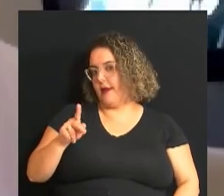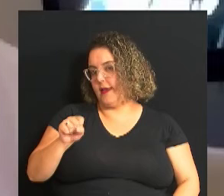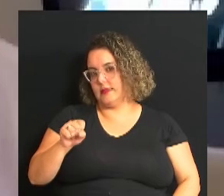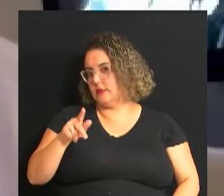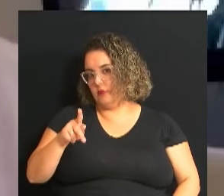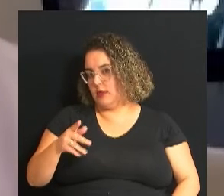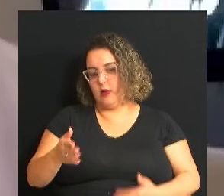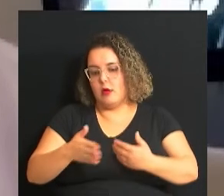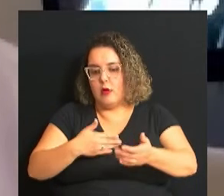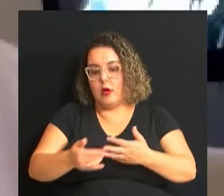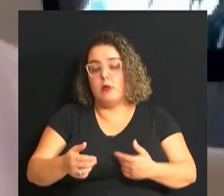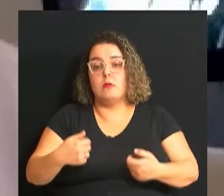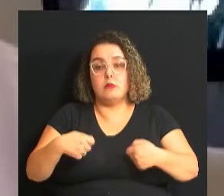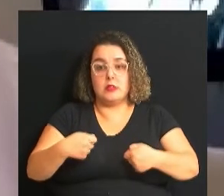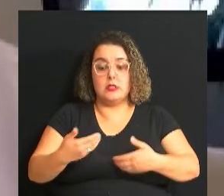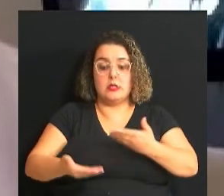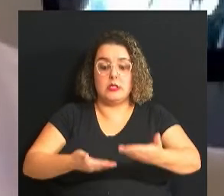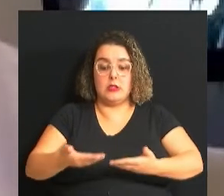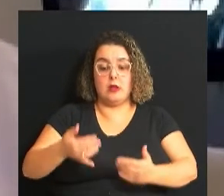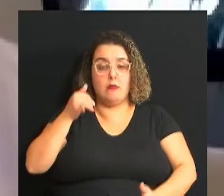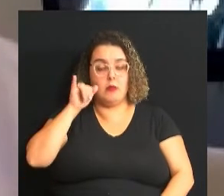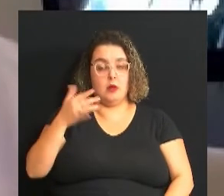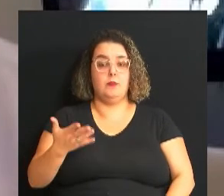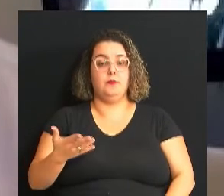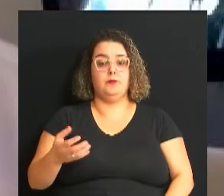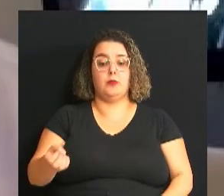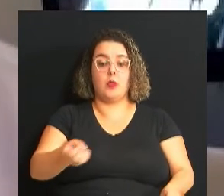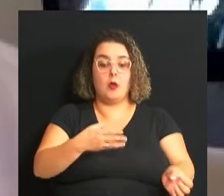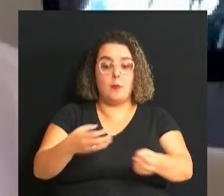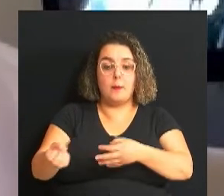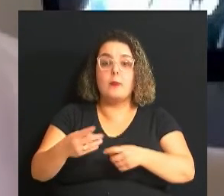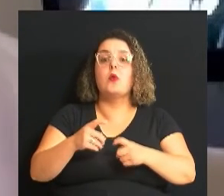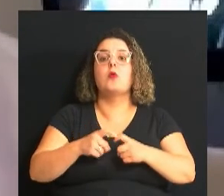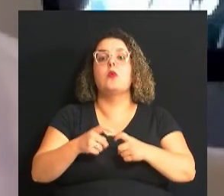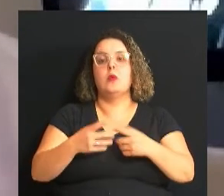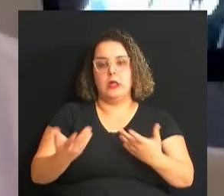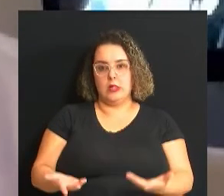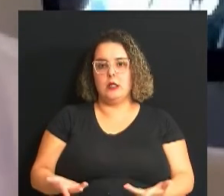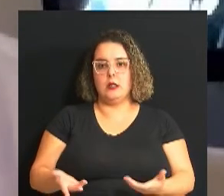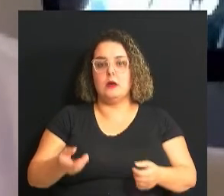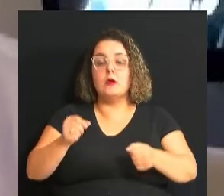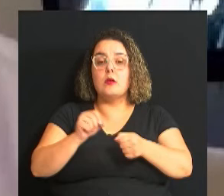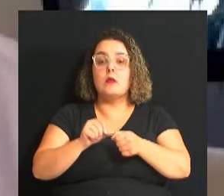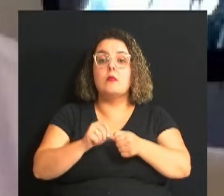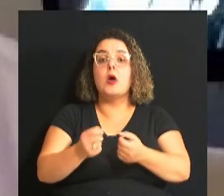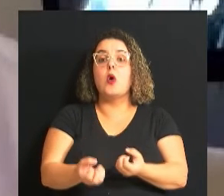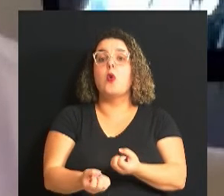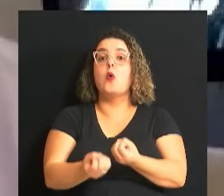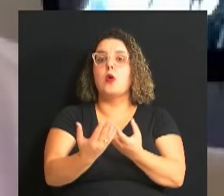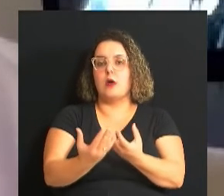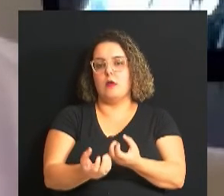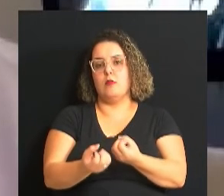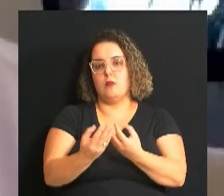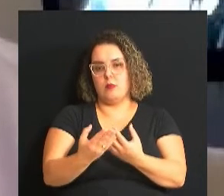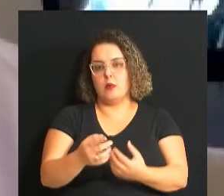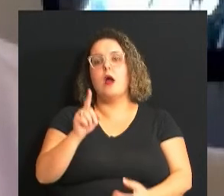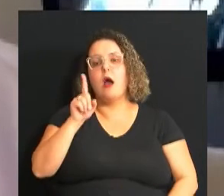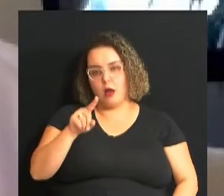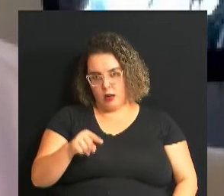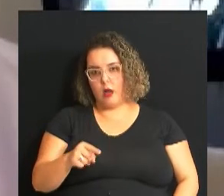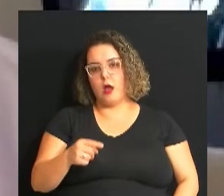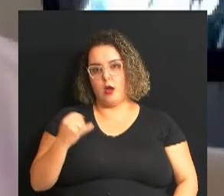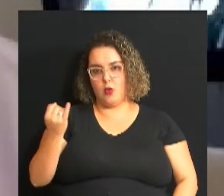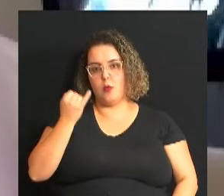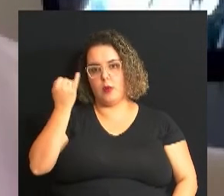prevenção. Então, a medicina moderna se faz com informação. Isso é que é o mais